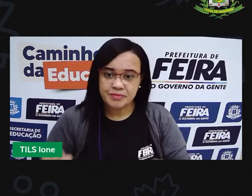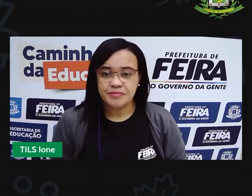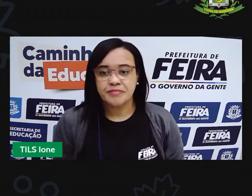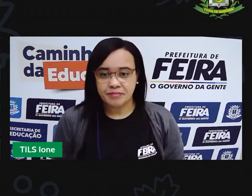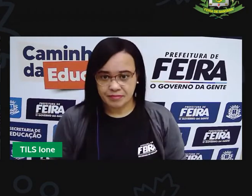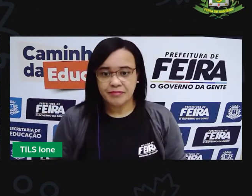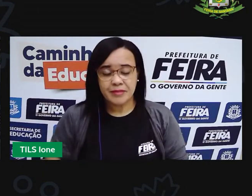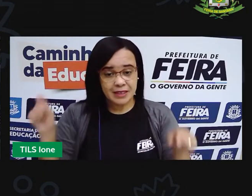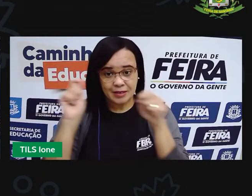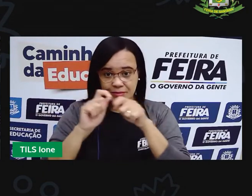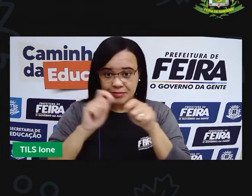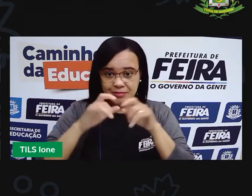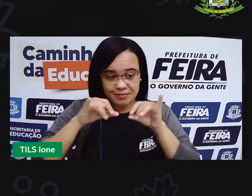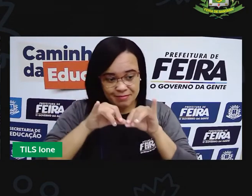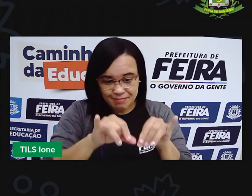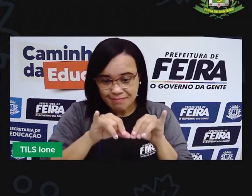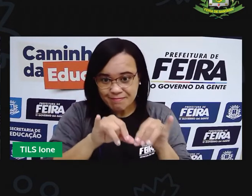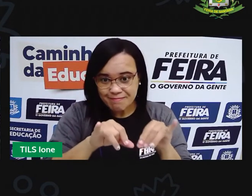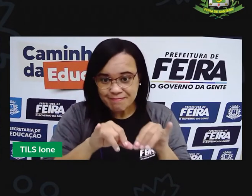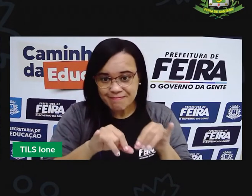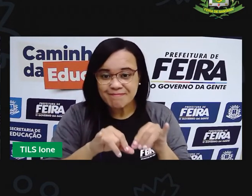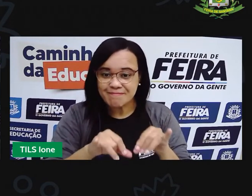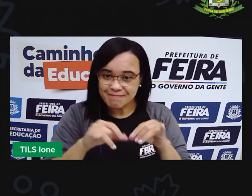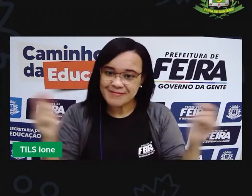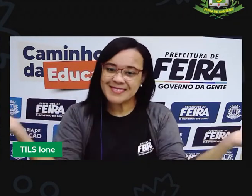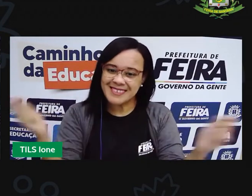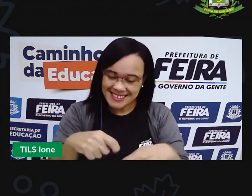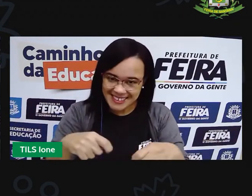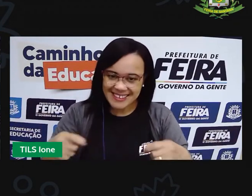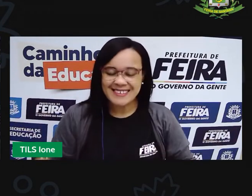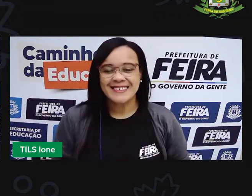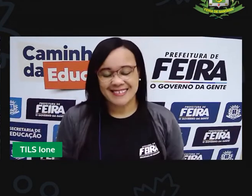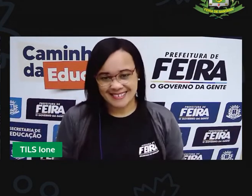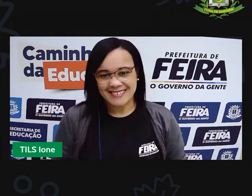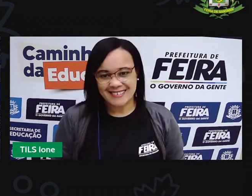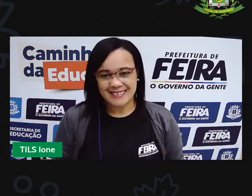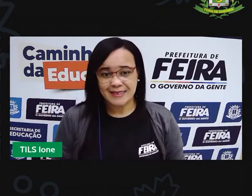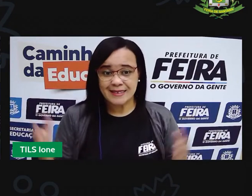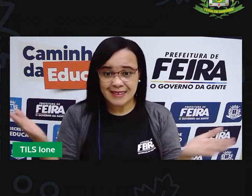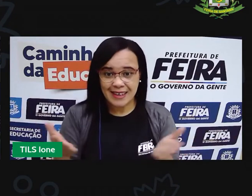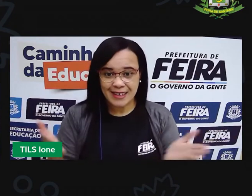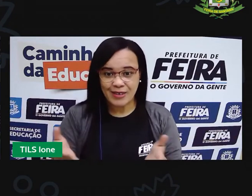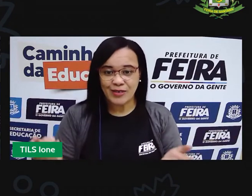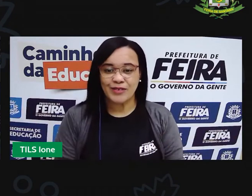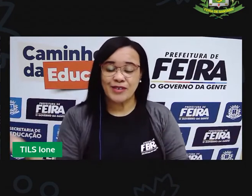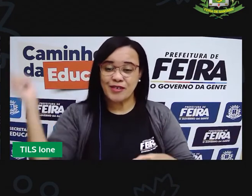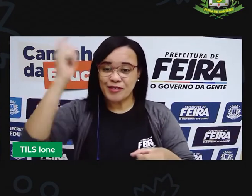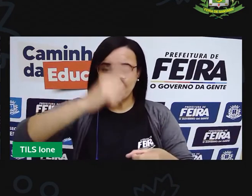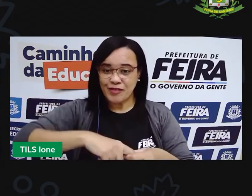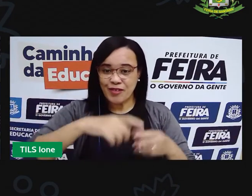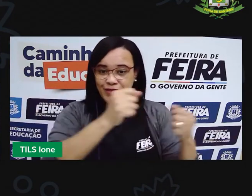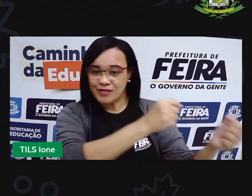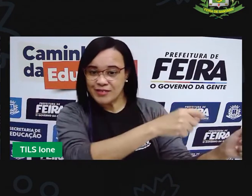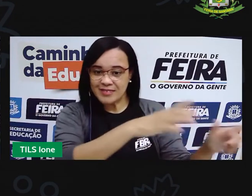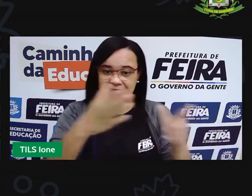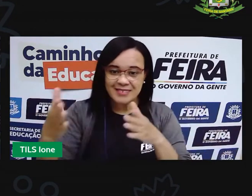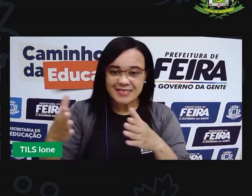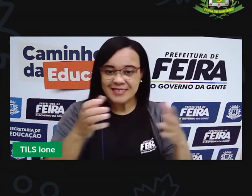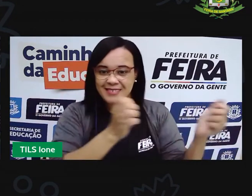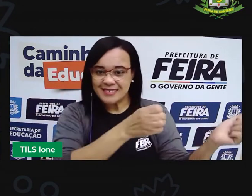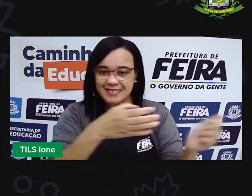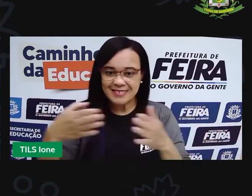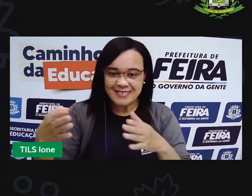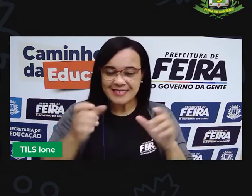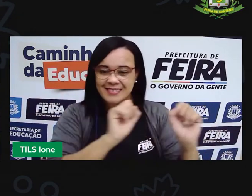de fazer uma compra responsável. Agora eu retorno aqui com vocês para a apresentação da aula, para eu